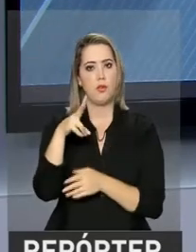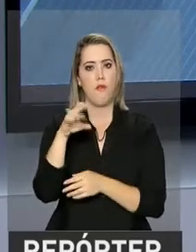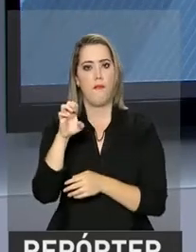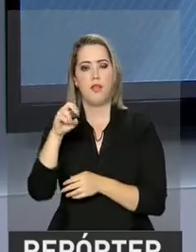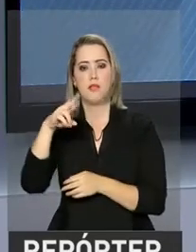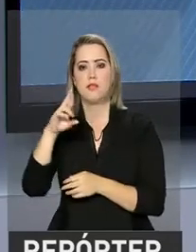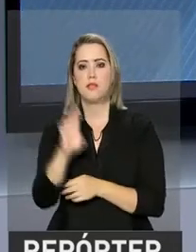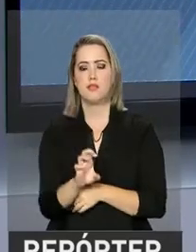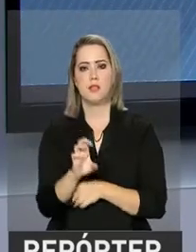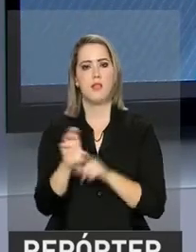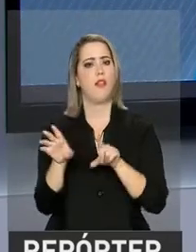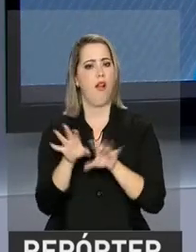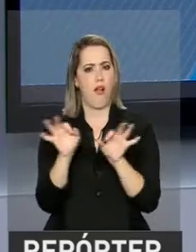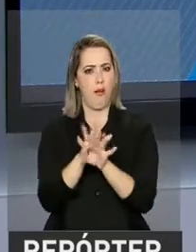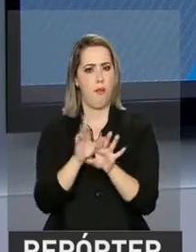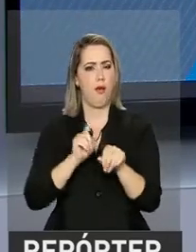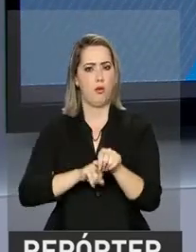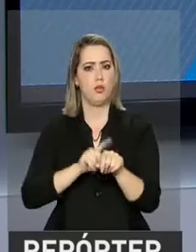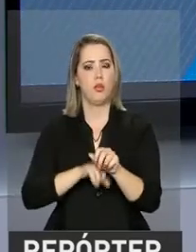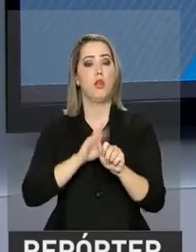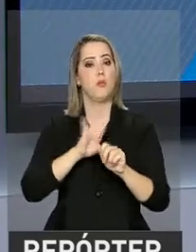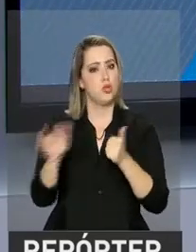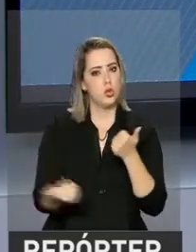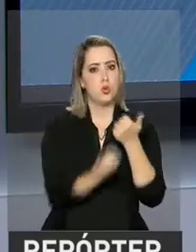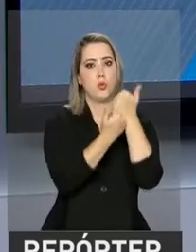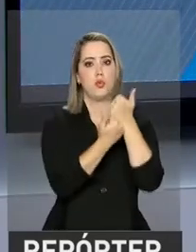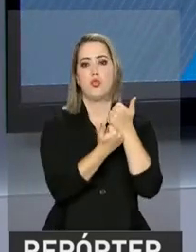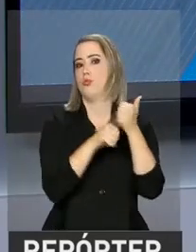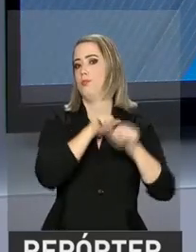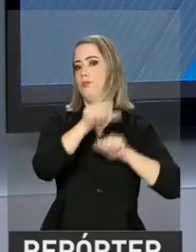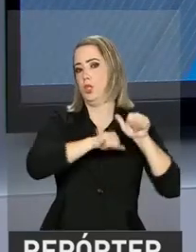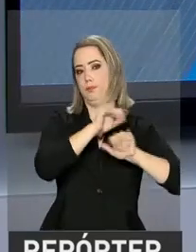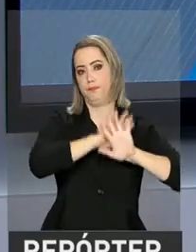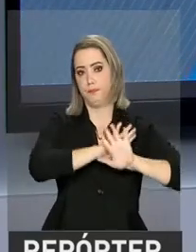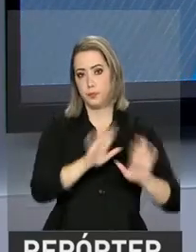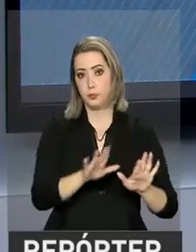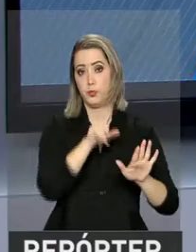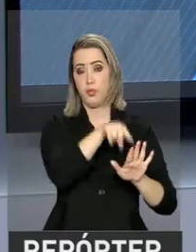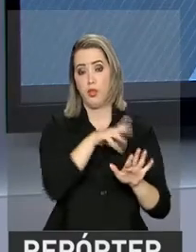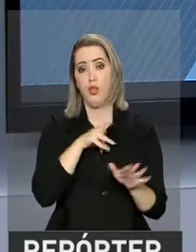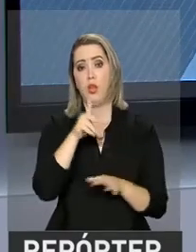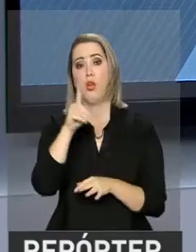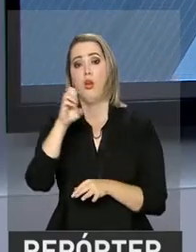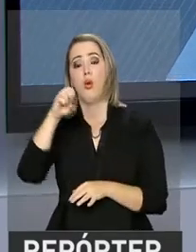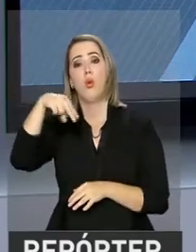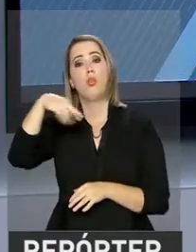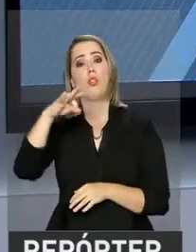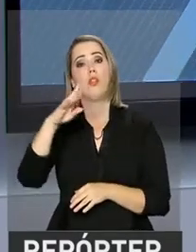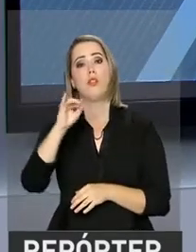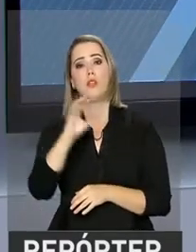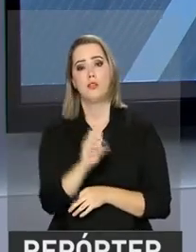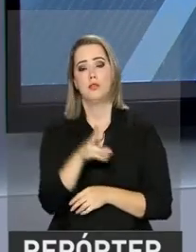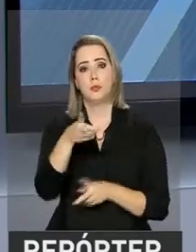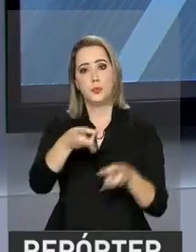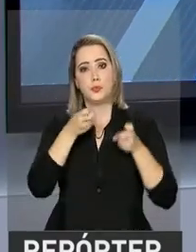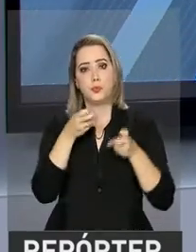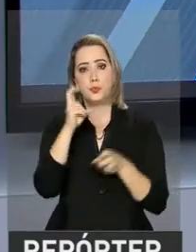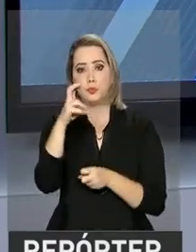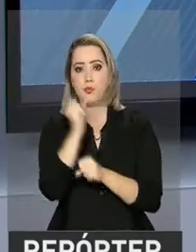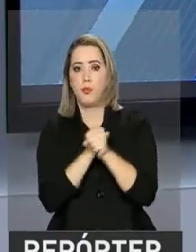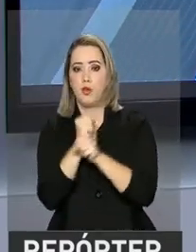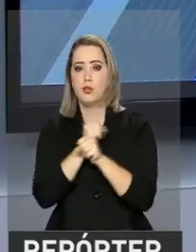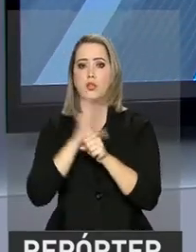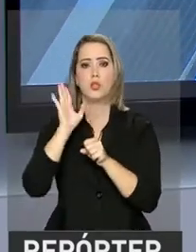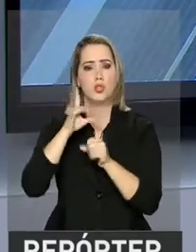ela será automaticamente substituída pelo novo modelo o denatran prevê que em cinco anos todas as carteiras do país